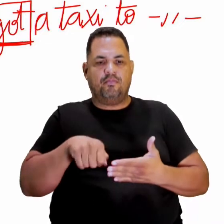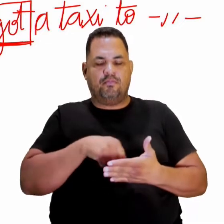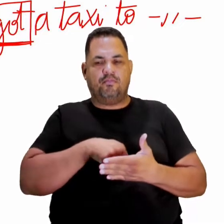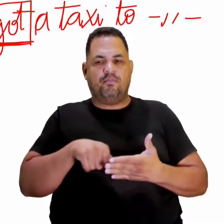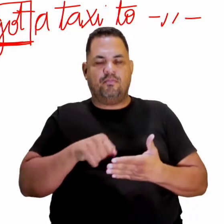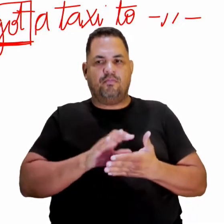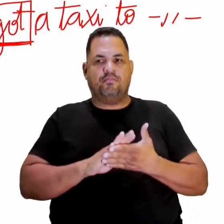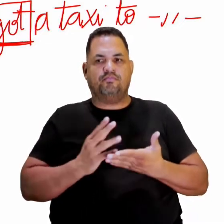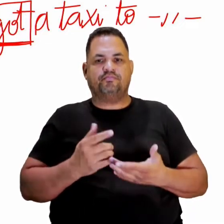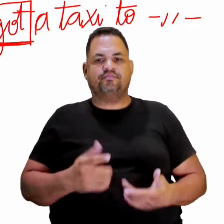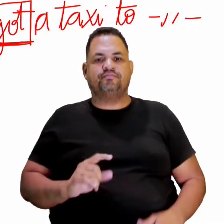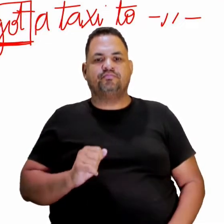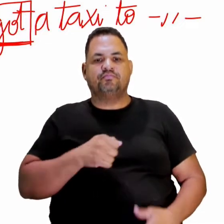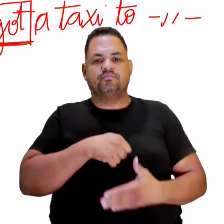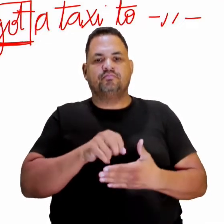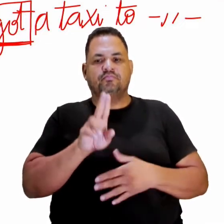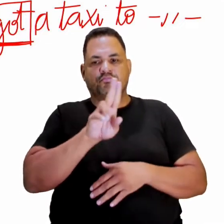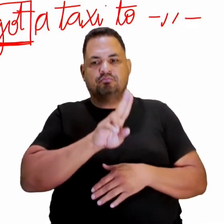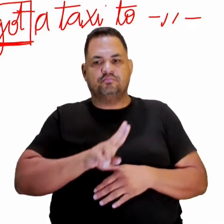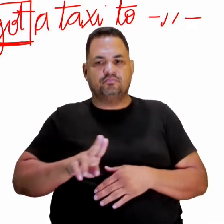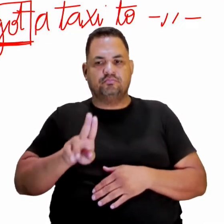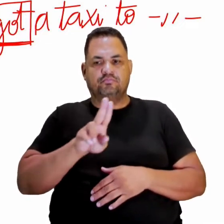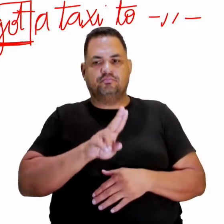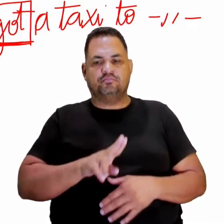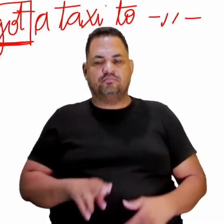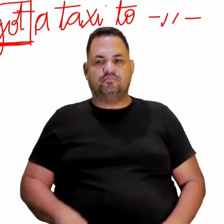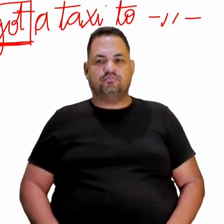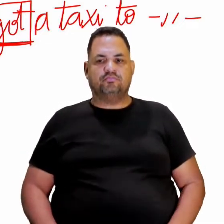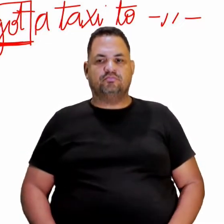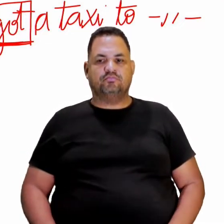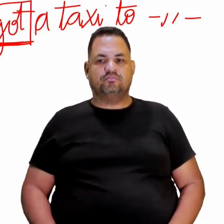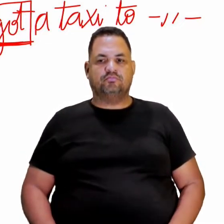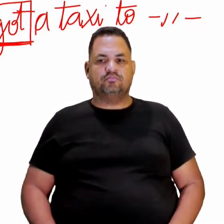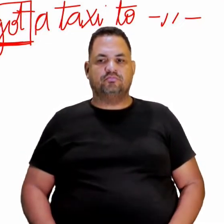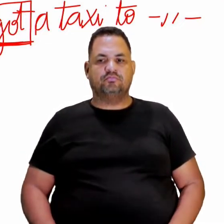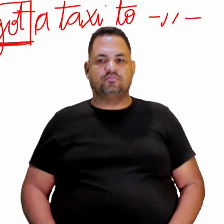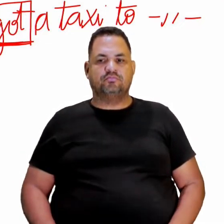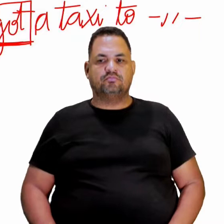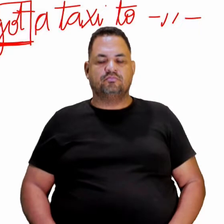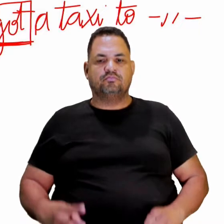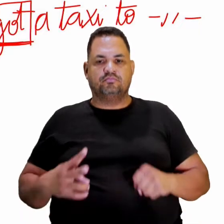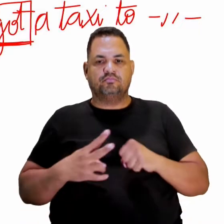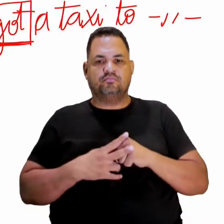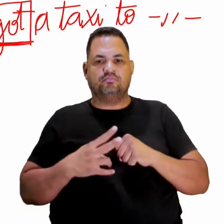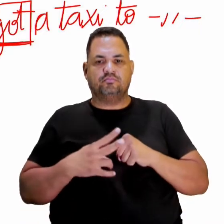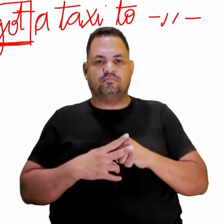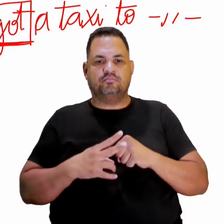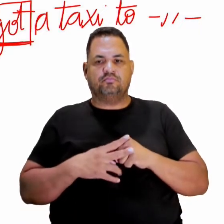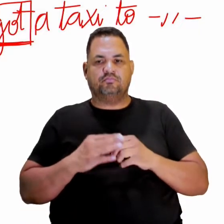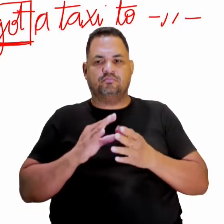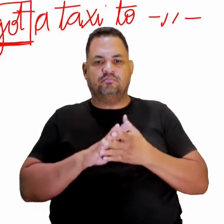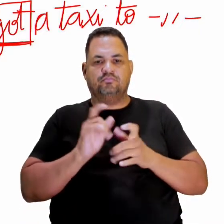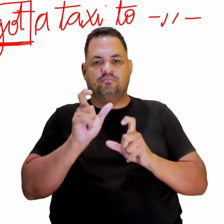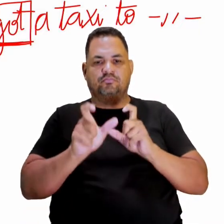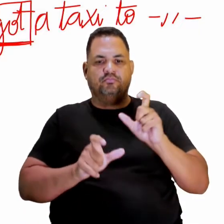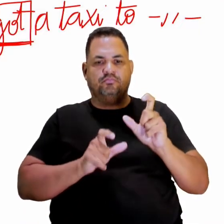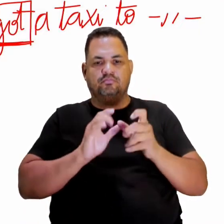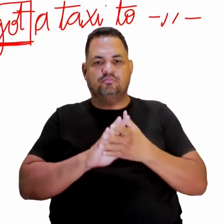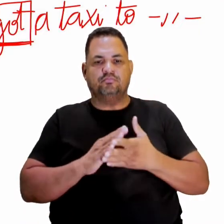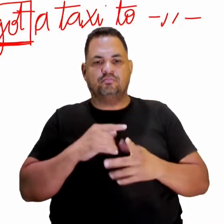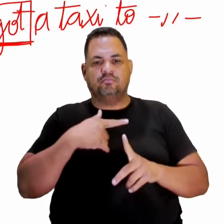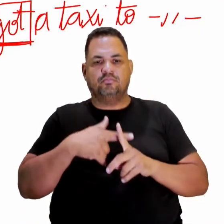escrever usando como eu acabei de falar para vocês, né? O verbo com a flexão junto com o